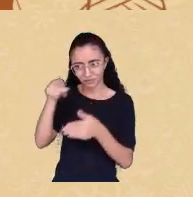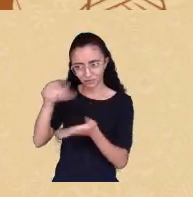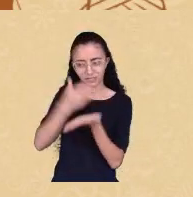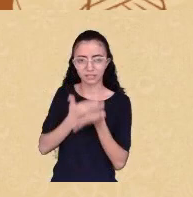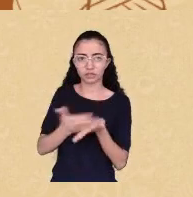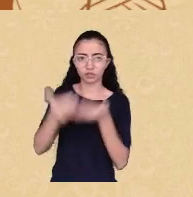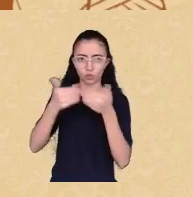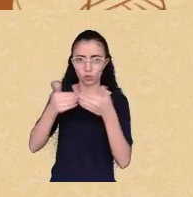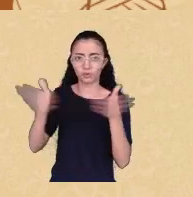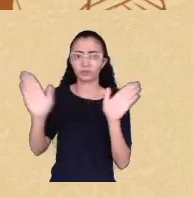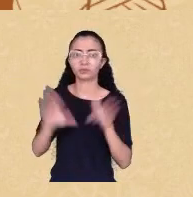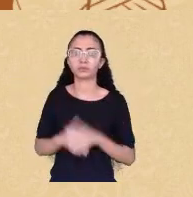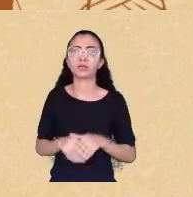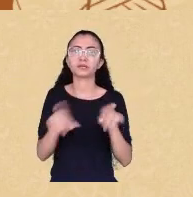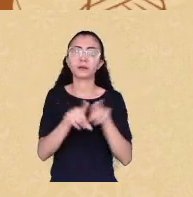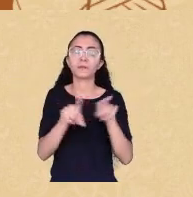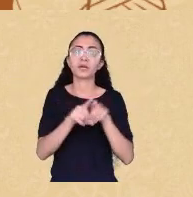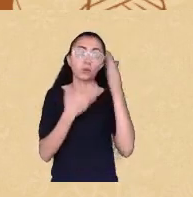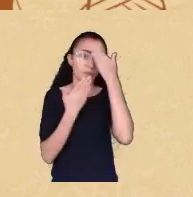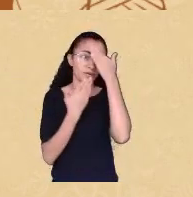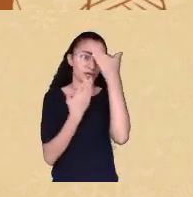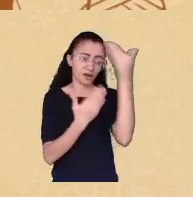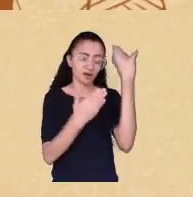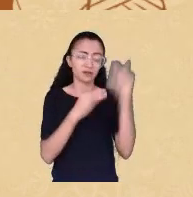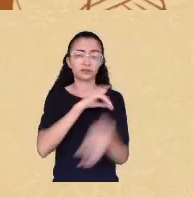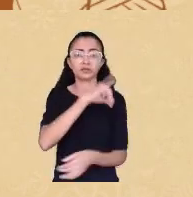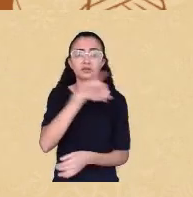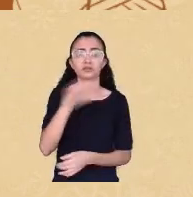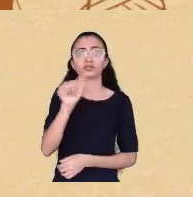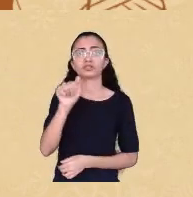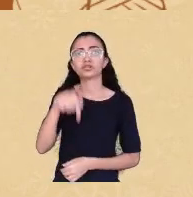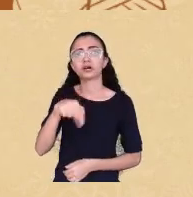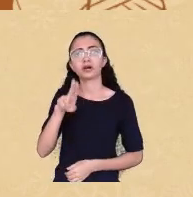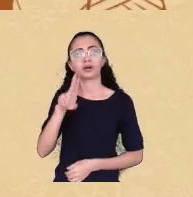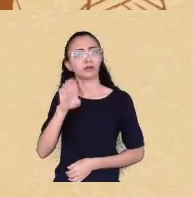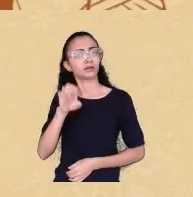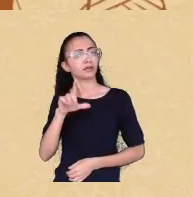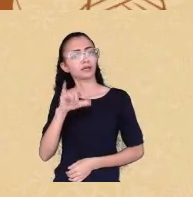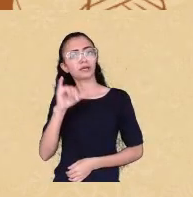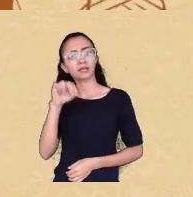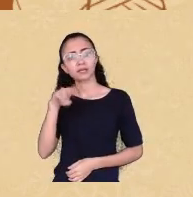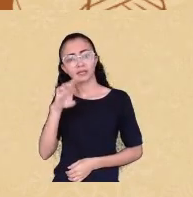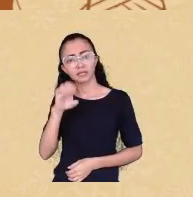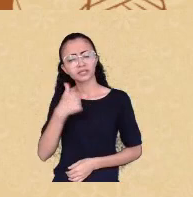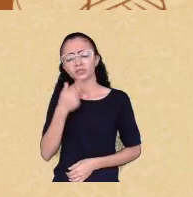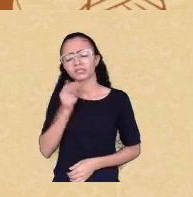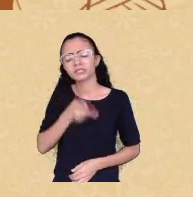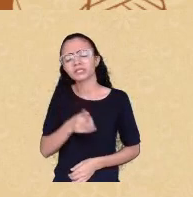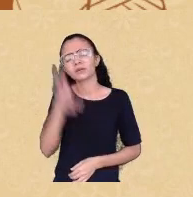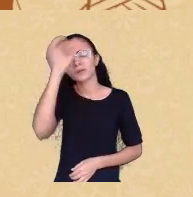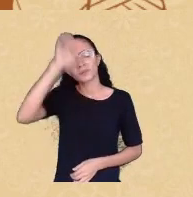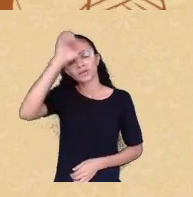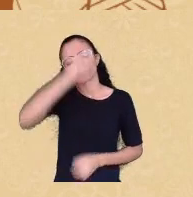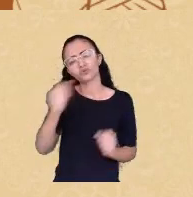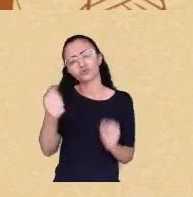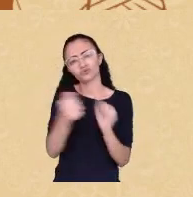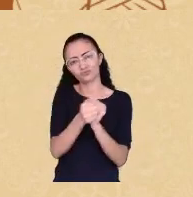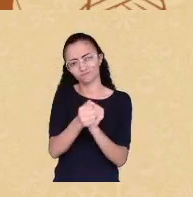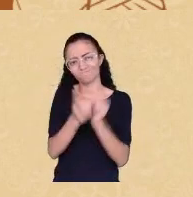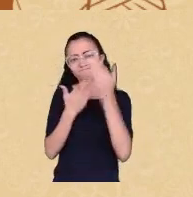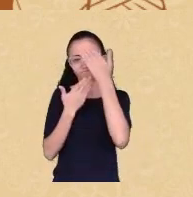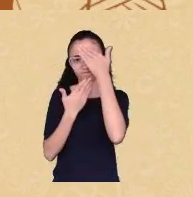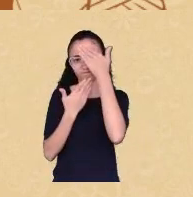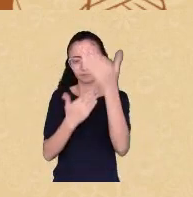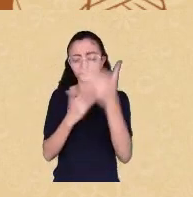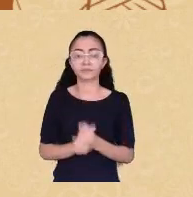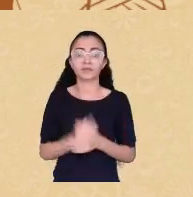disse isso para você algumas vezes, eu repito, eu sempre aprendo com você, gratidão. E boa tarde a